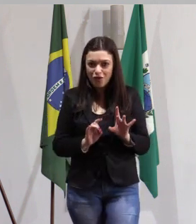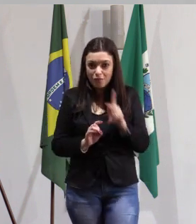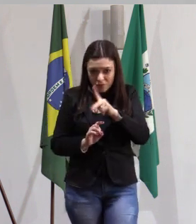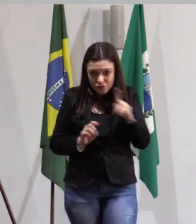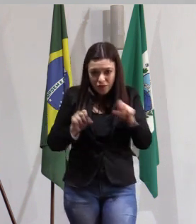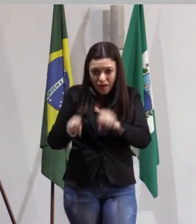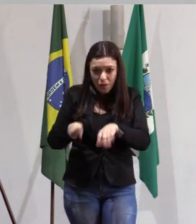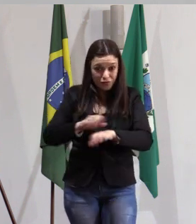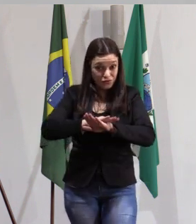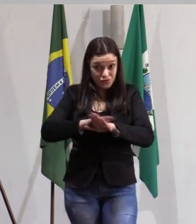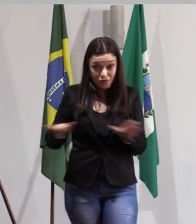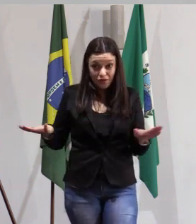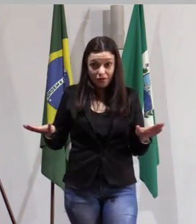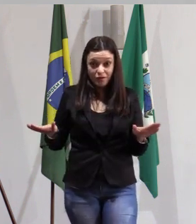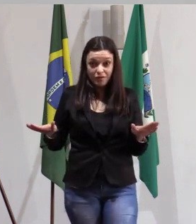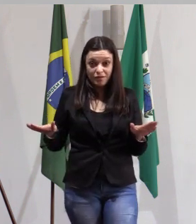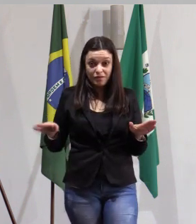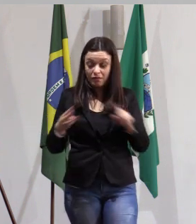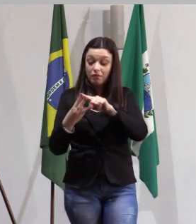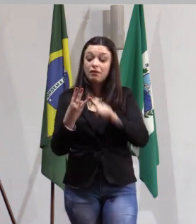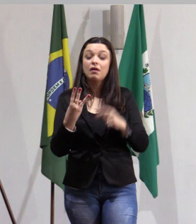ensino.